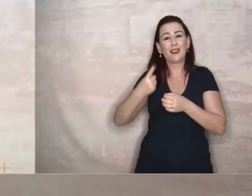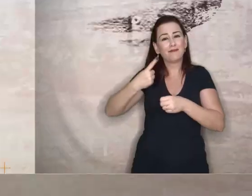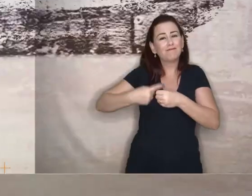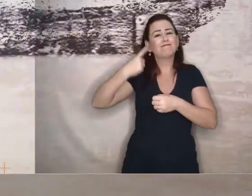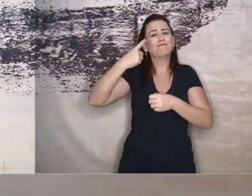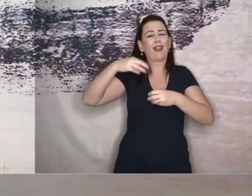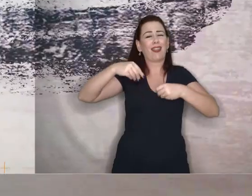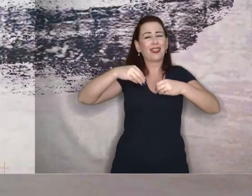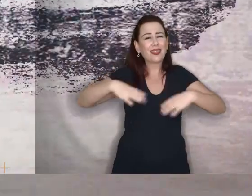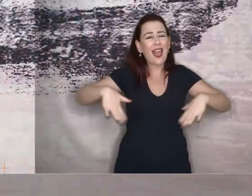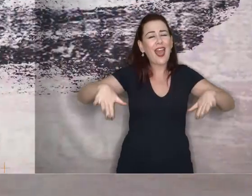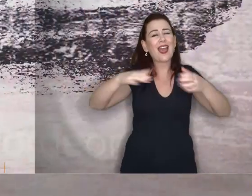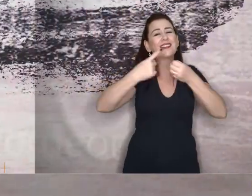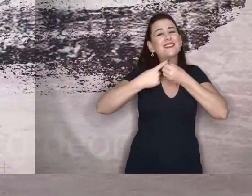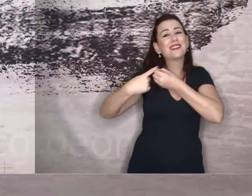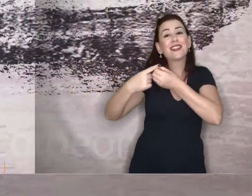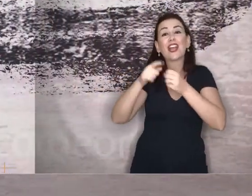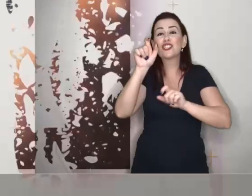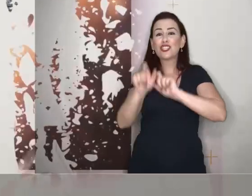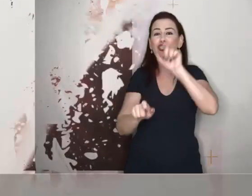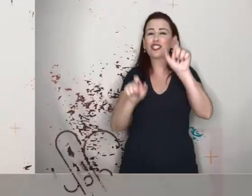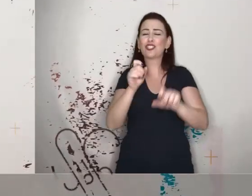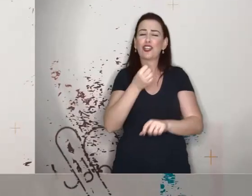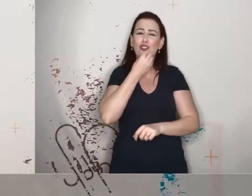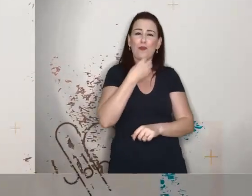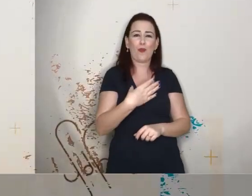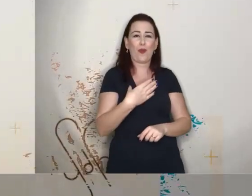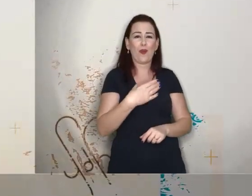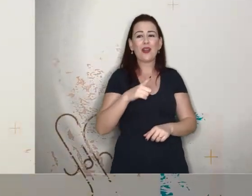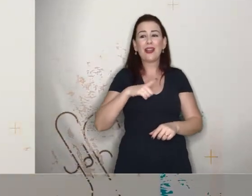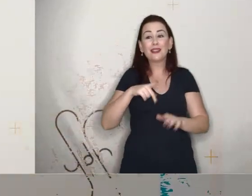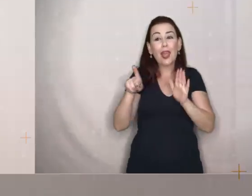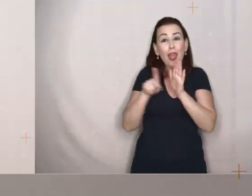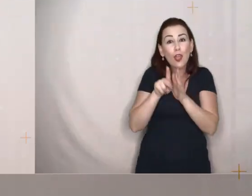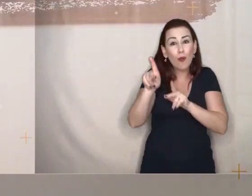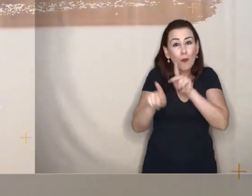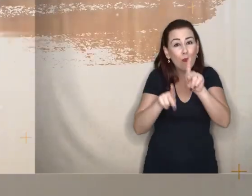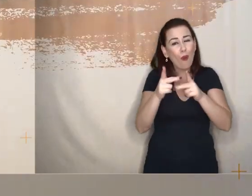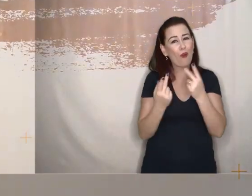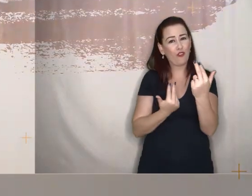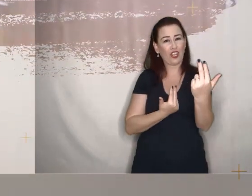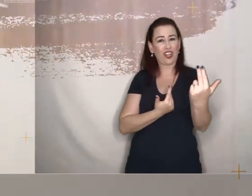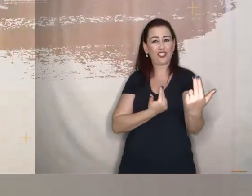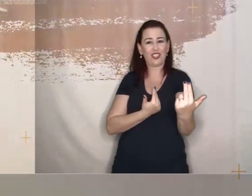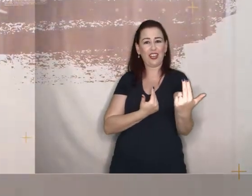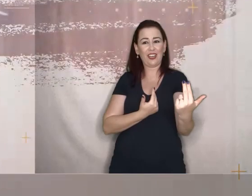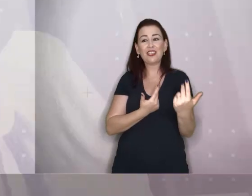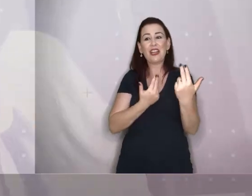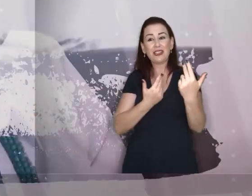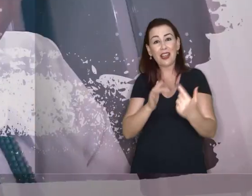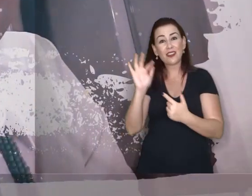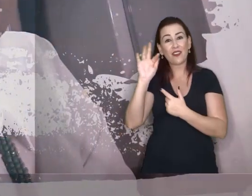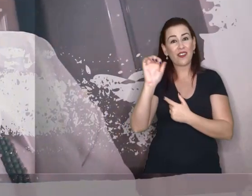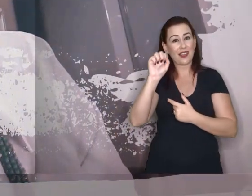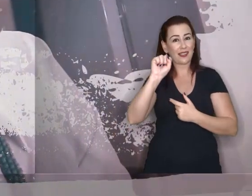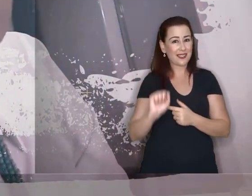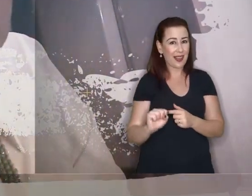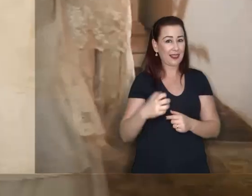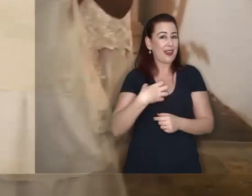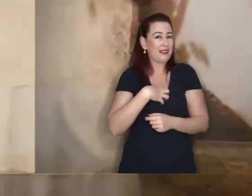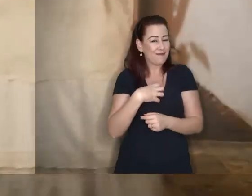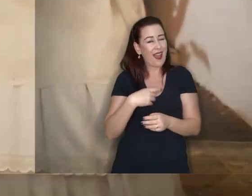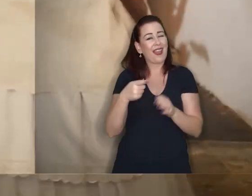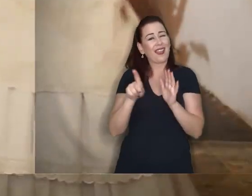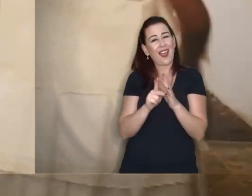Santana, terra do povo da gente, ou do povo da gente, ou do povo da gente. O Feira de